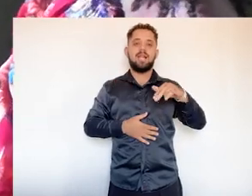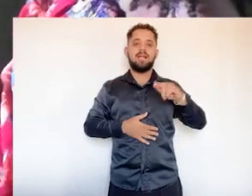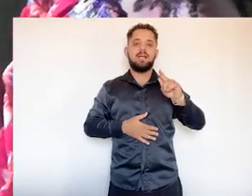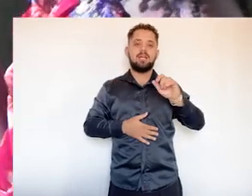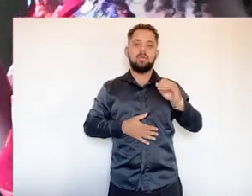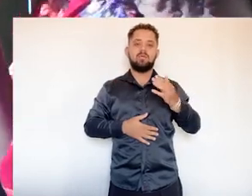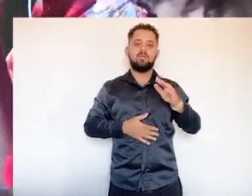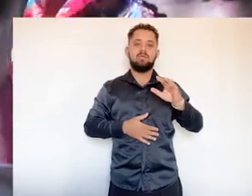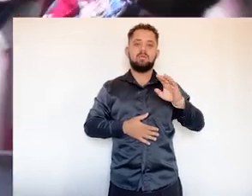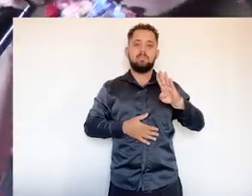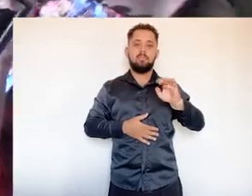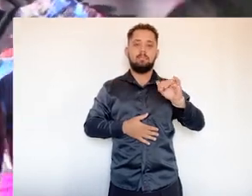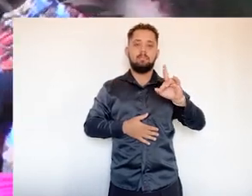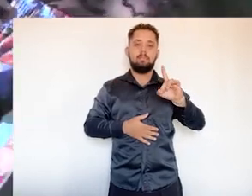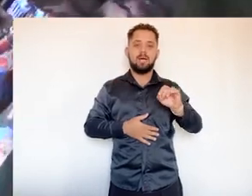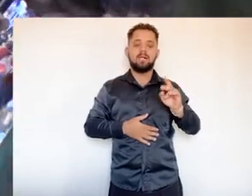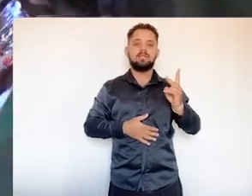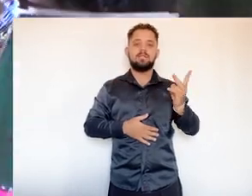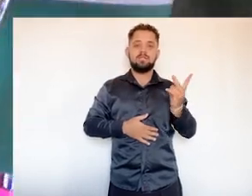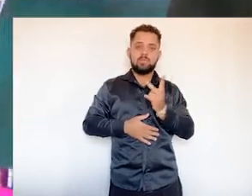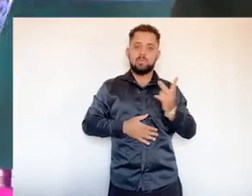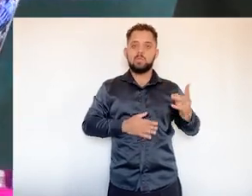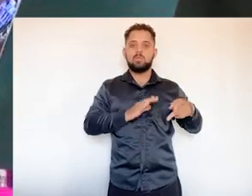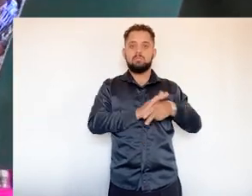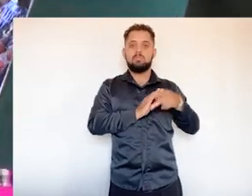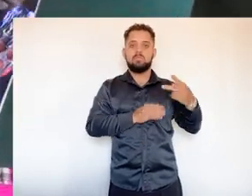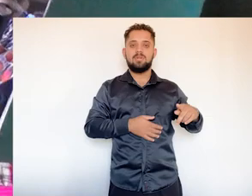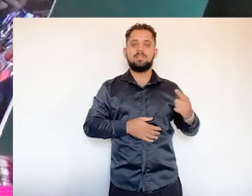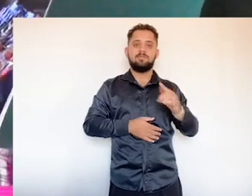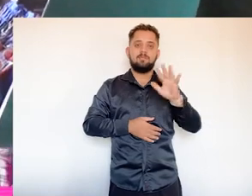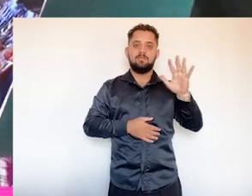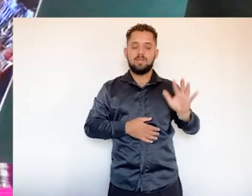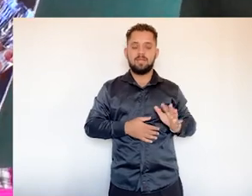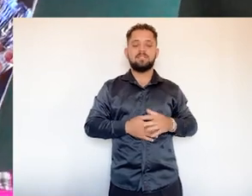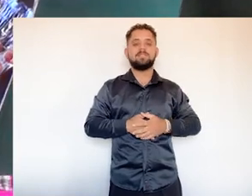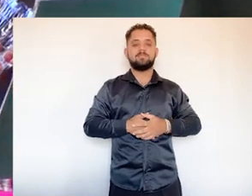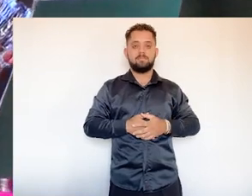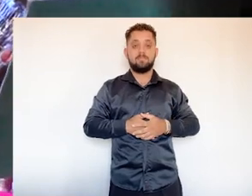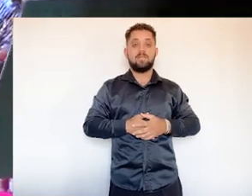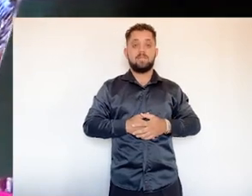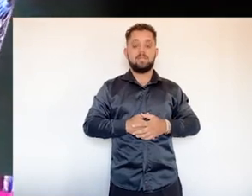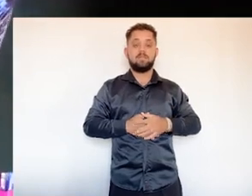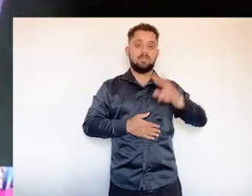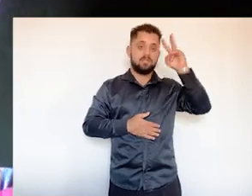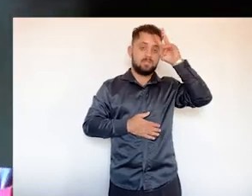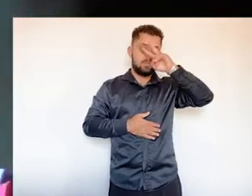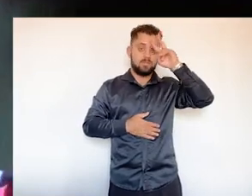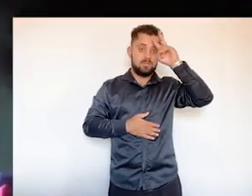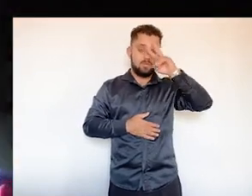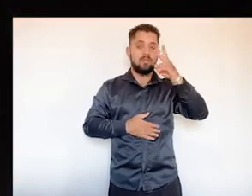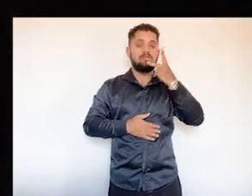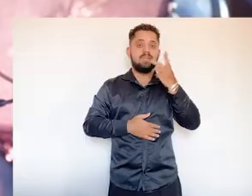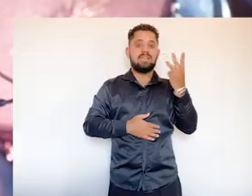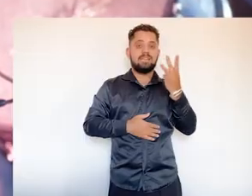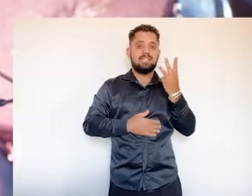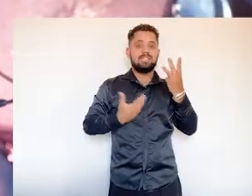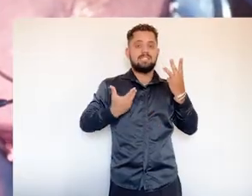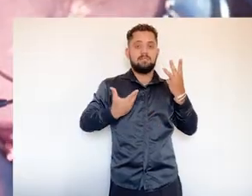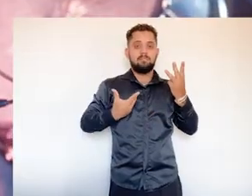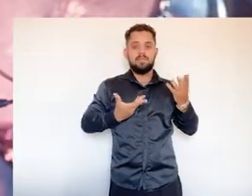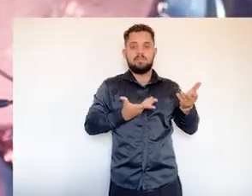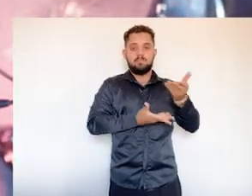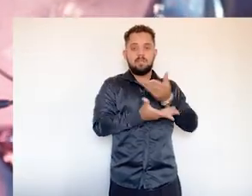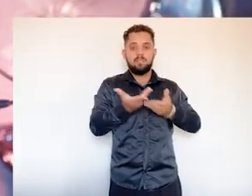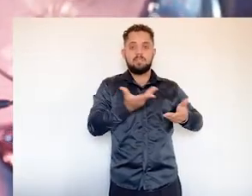calango serratense. Aê, meu povo, olha só. Calango e banda se constituem em três amigos que compartilham